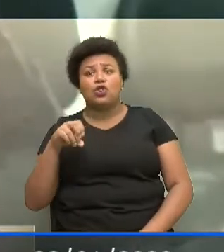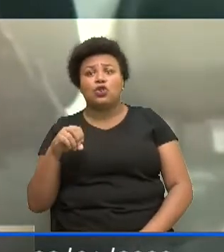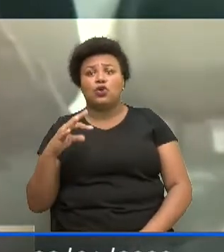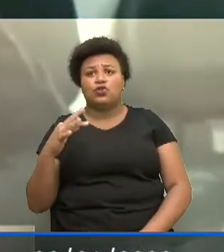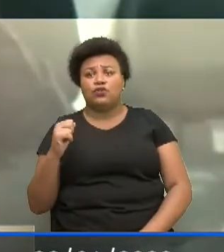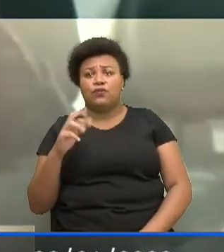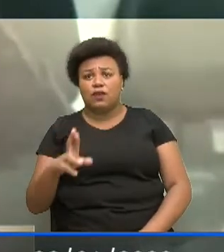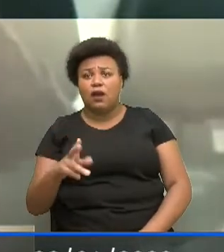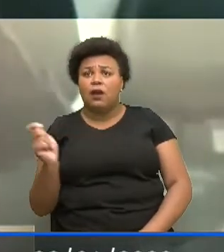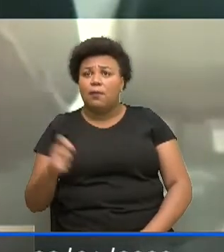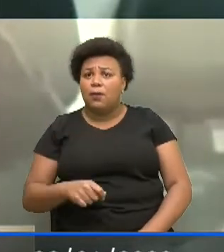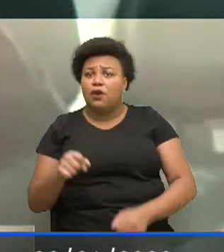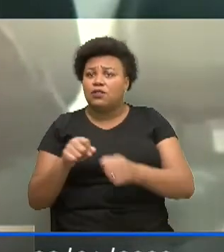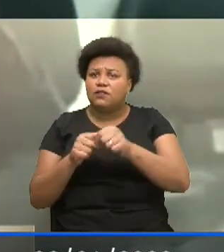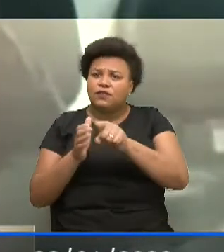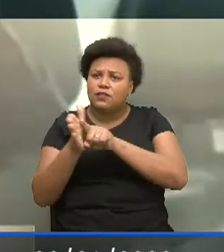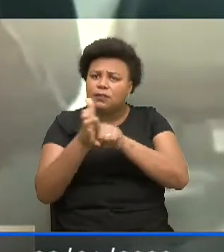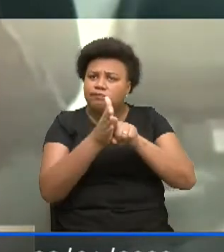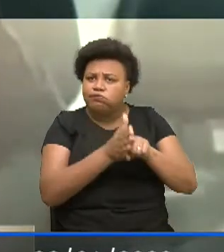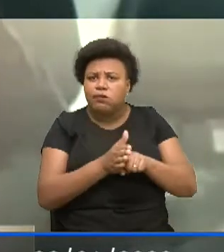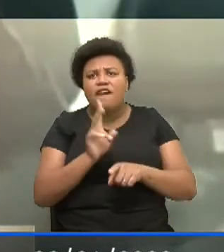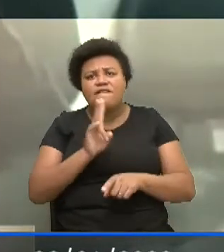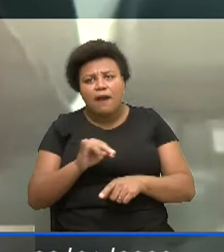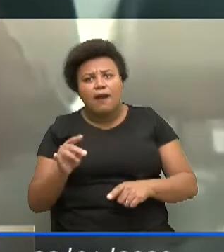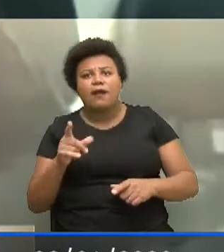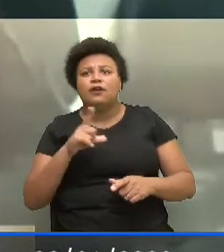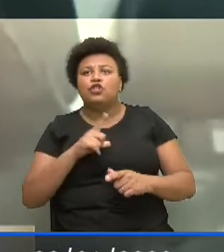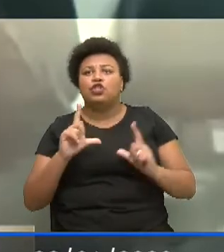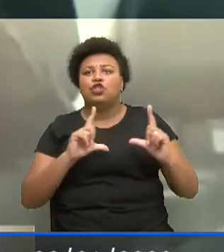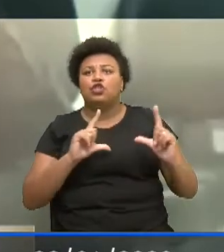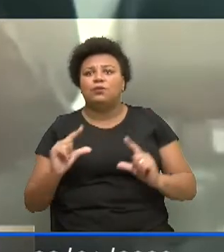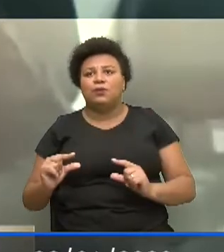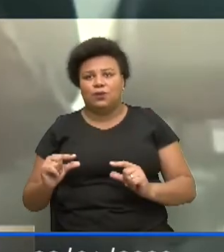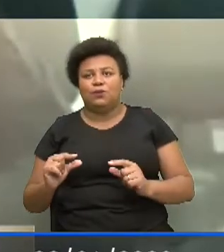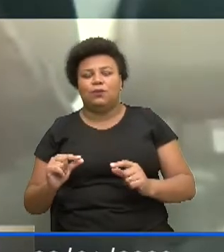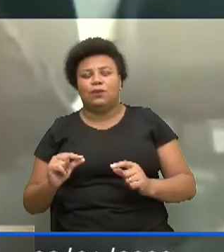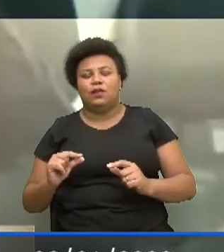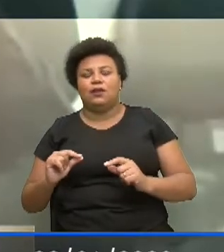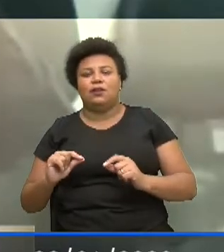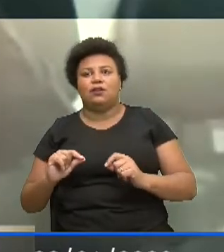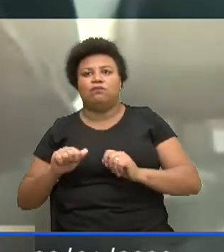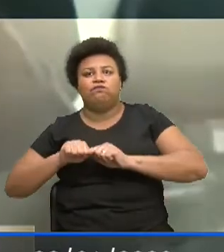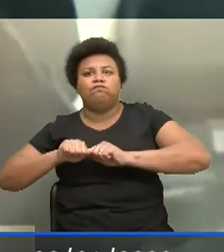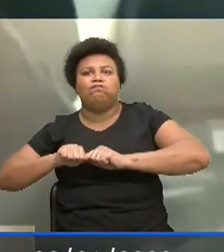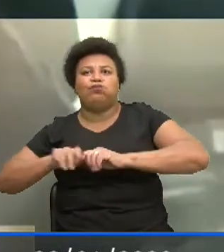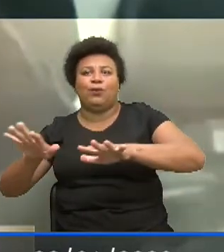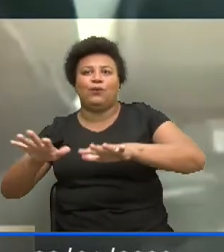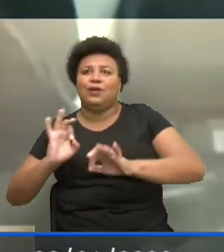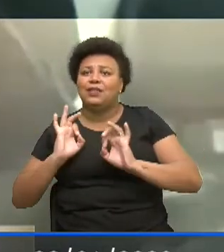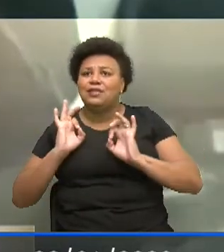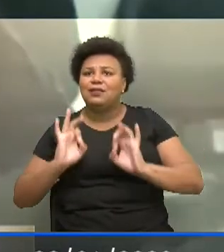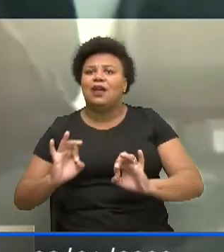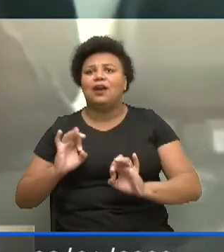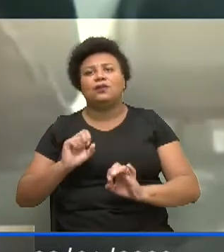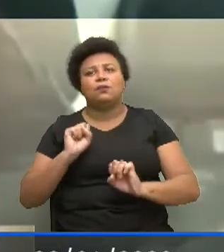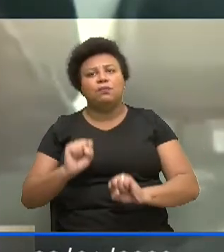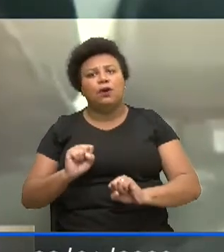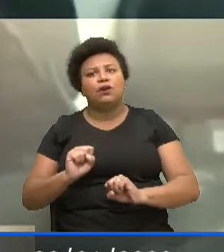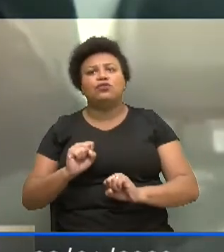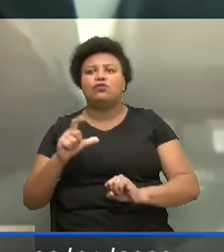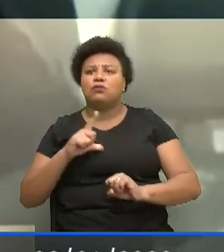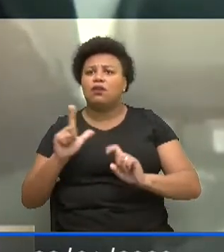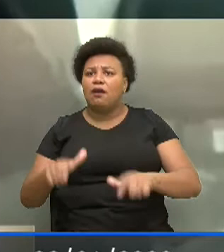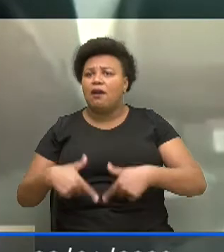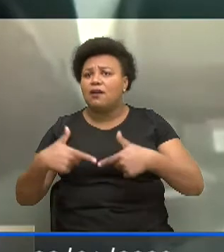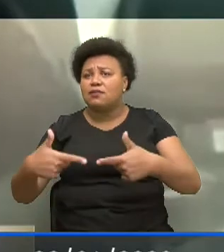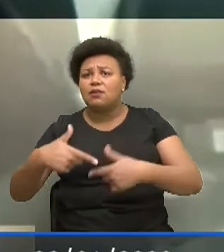essa investigação oportuna, vai diminuir a amplitude desse evento, né? E certamente a gente vai poder agir de uma forma